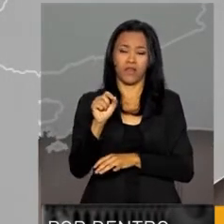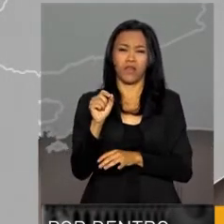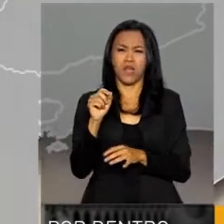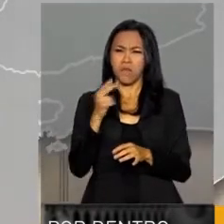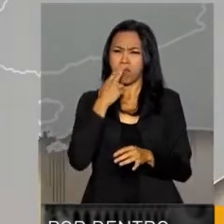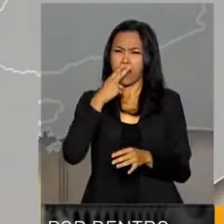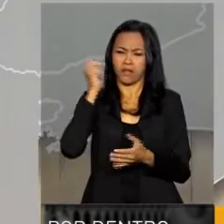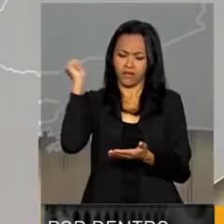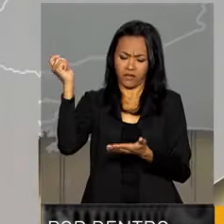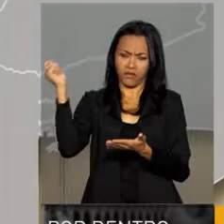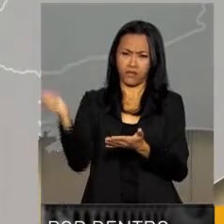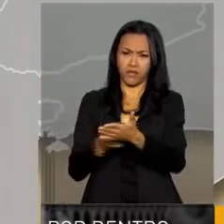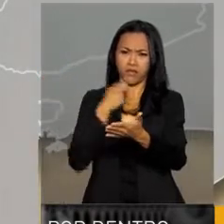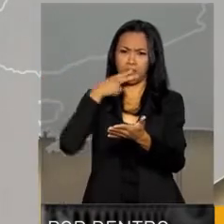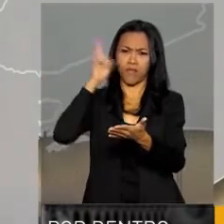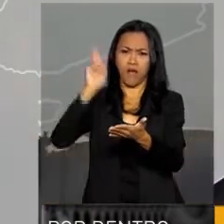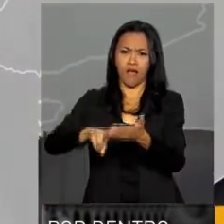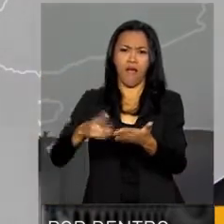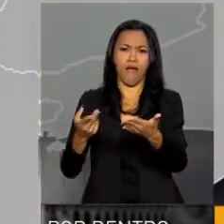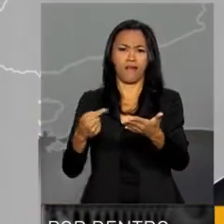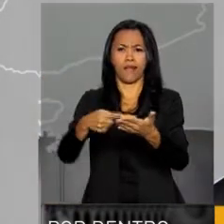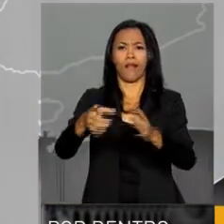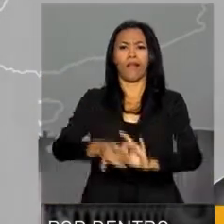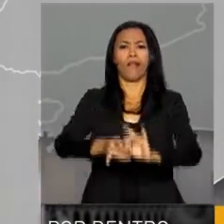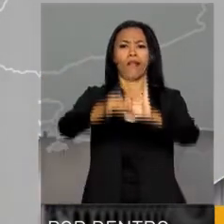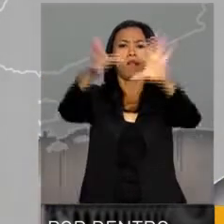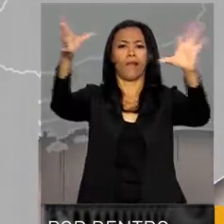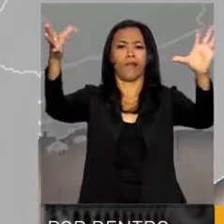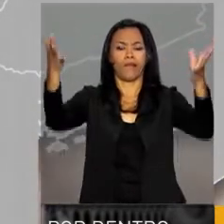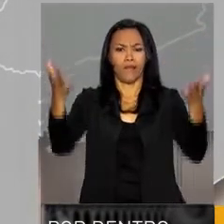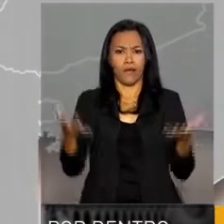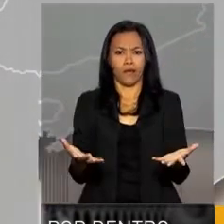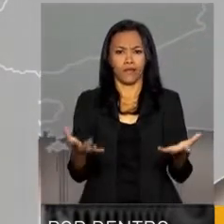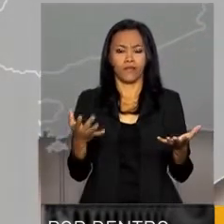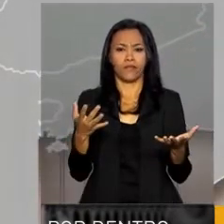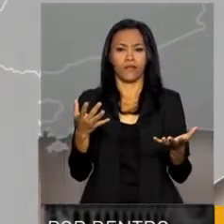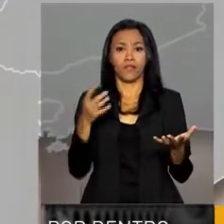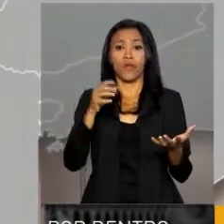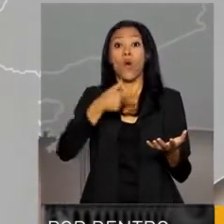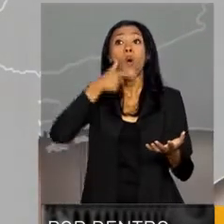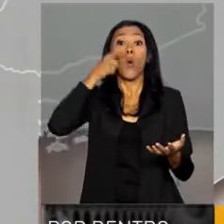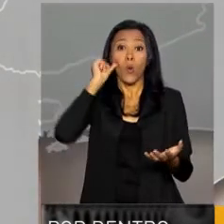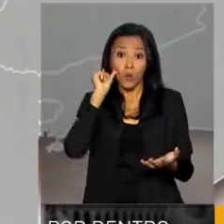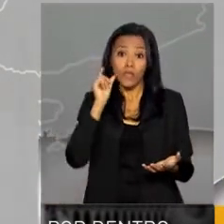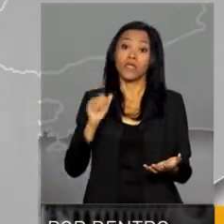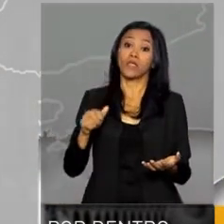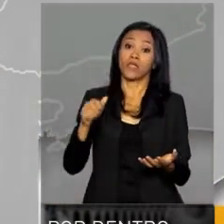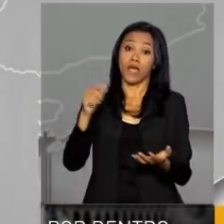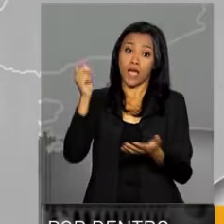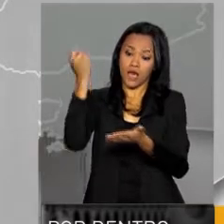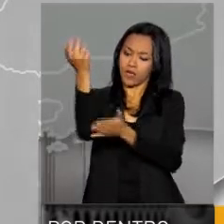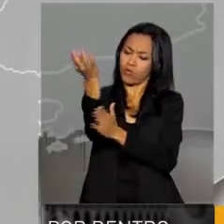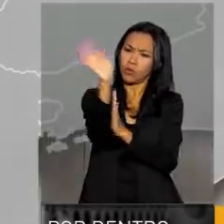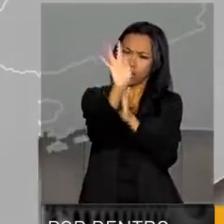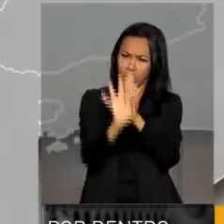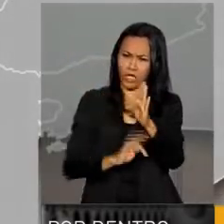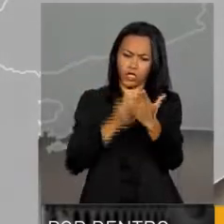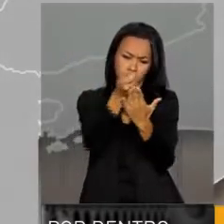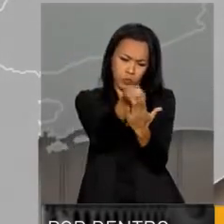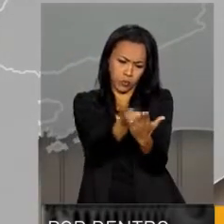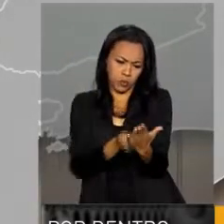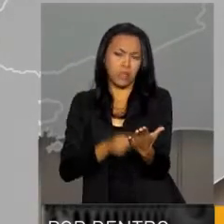carta que defende uma certa liberdade de oportuna em portomar ontem inclusive ela veio com texto pedindo desculpas